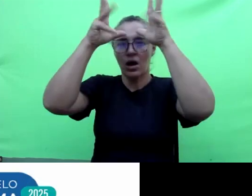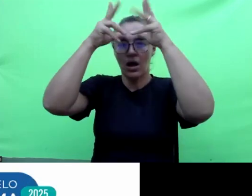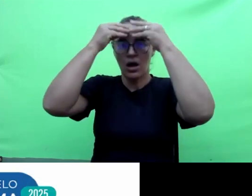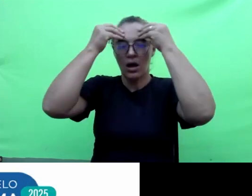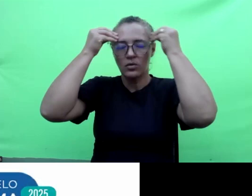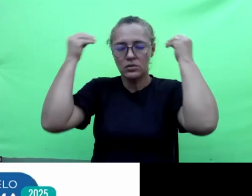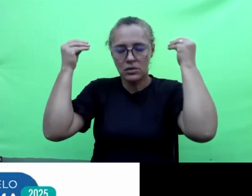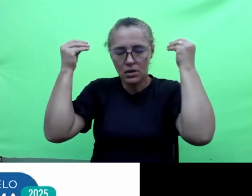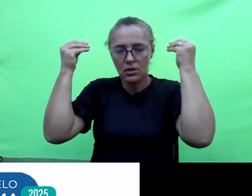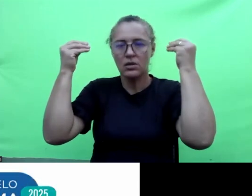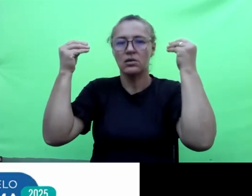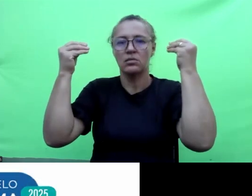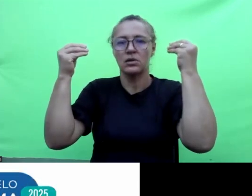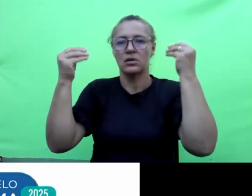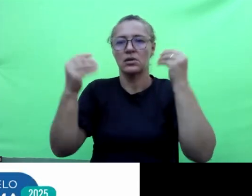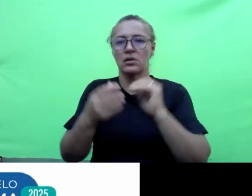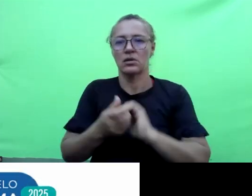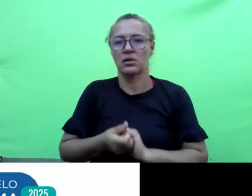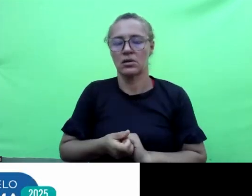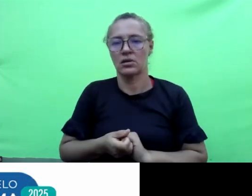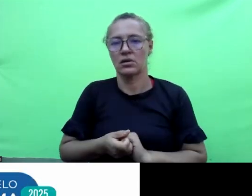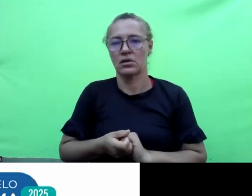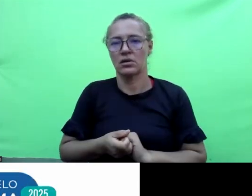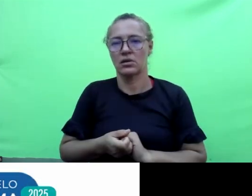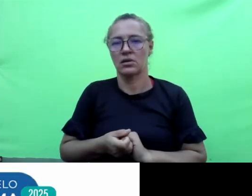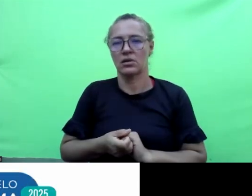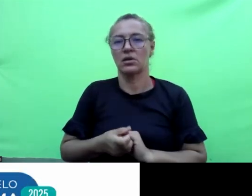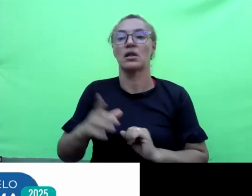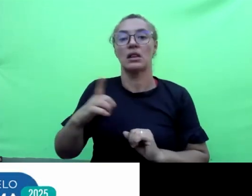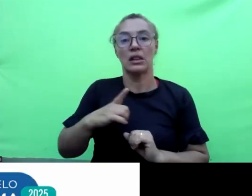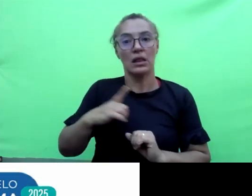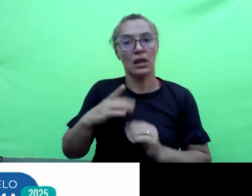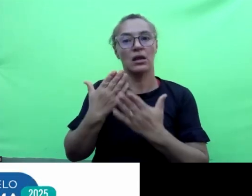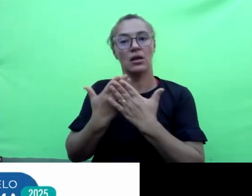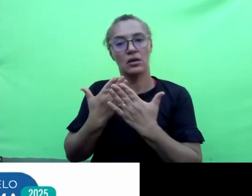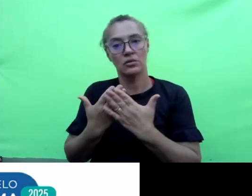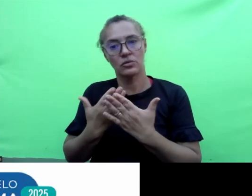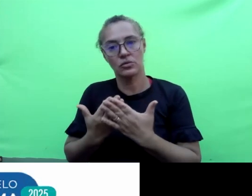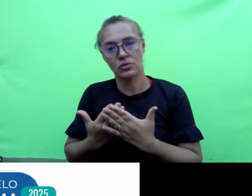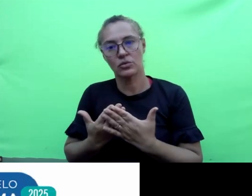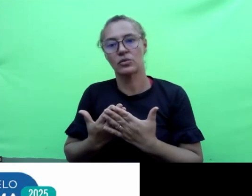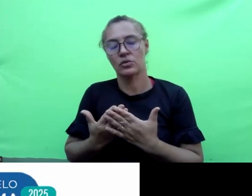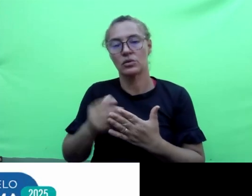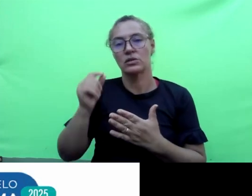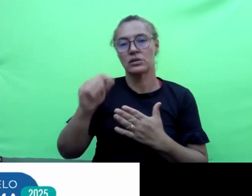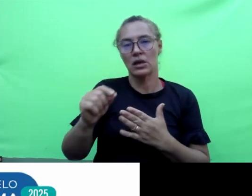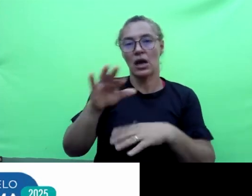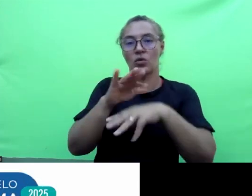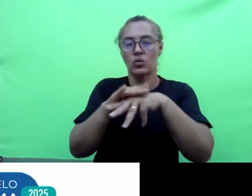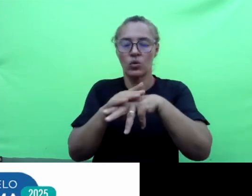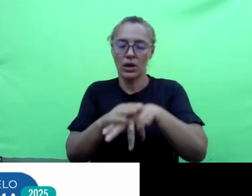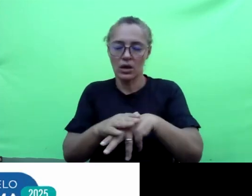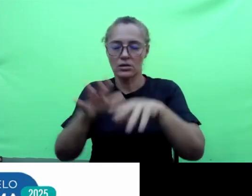Perfeito. É interessante a pergunta porque existem estudos que a doença de Alzheimer ela pode